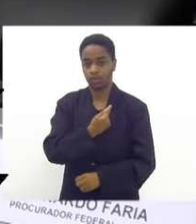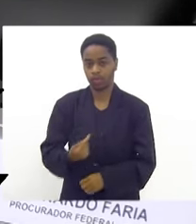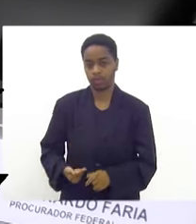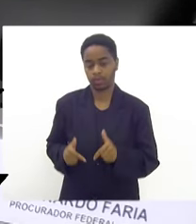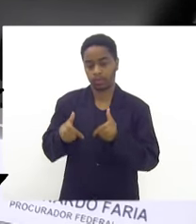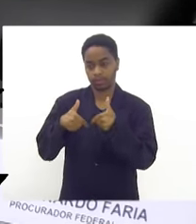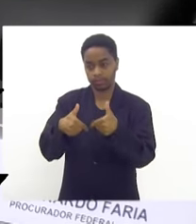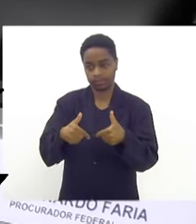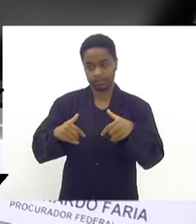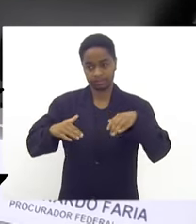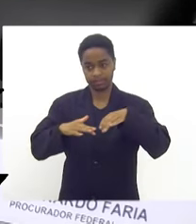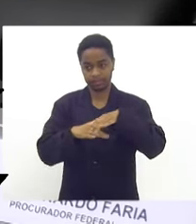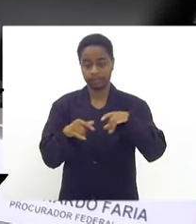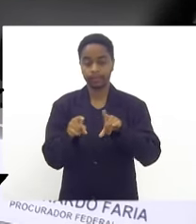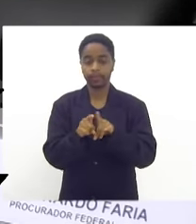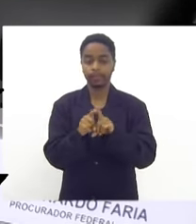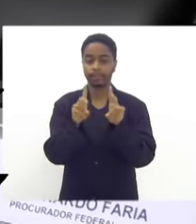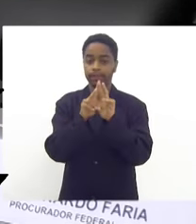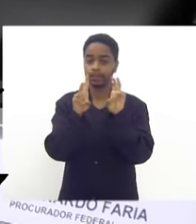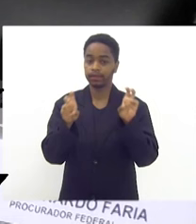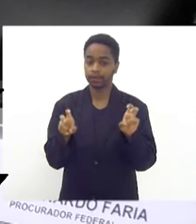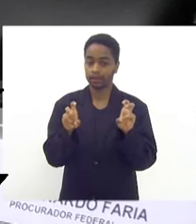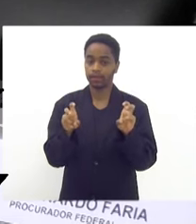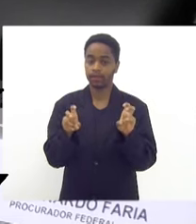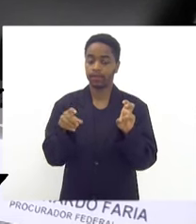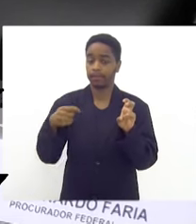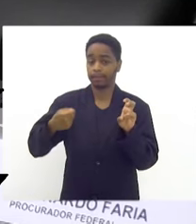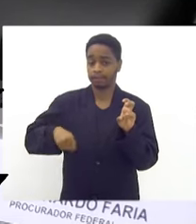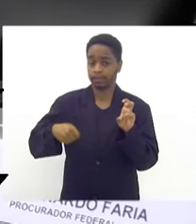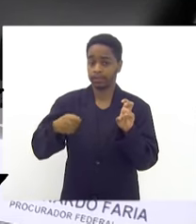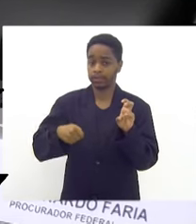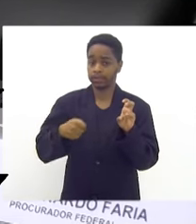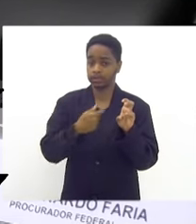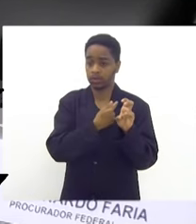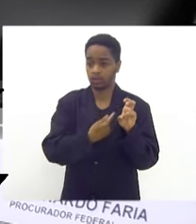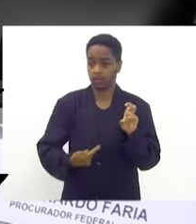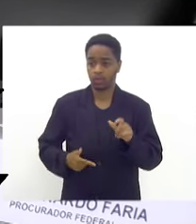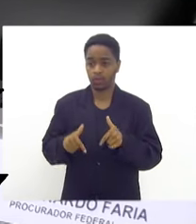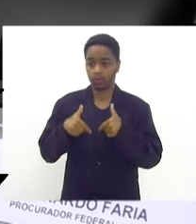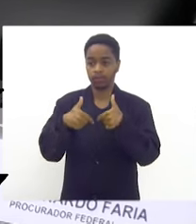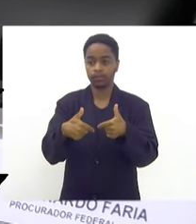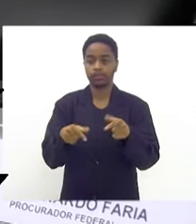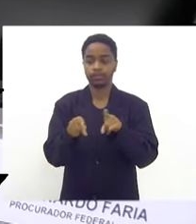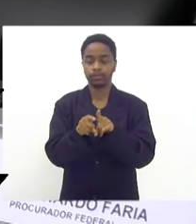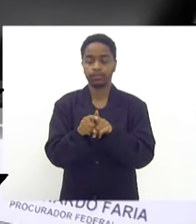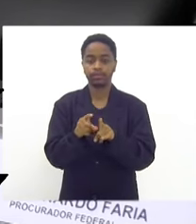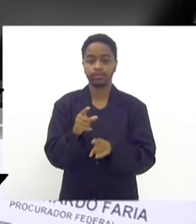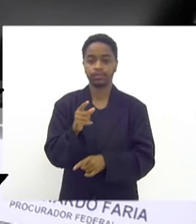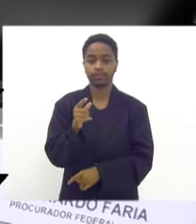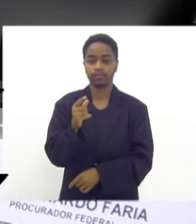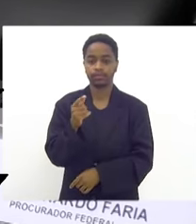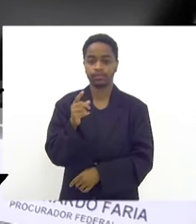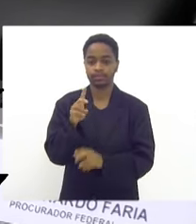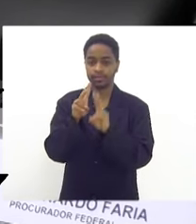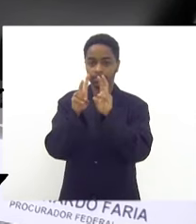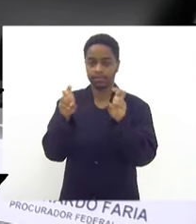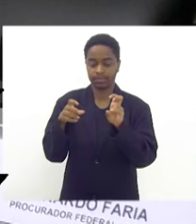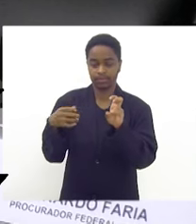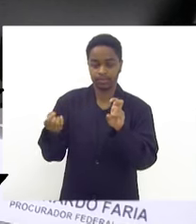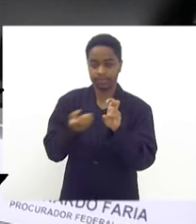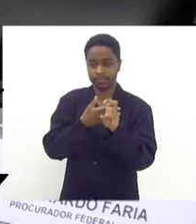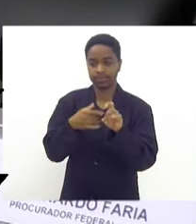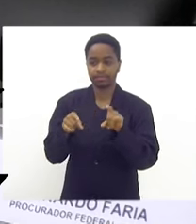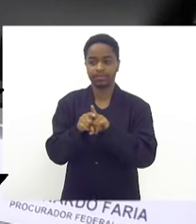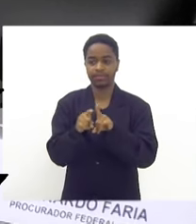Bahia isso é um tema também que envolve a necessidade de governança eh e esse tema está é também muito atual o estado